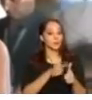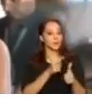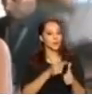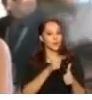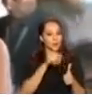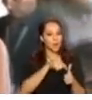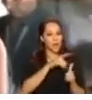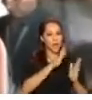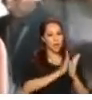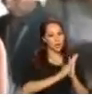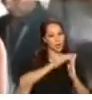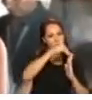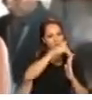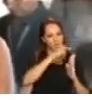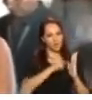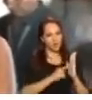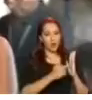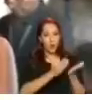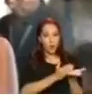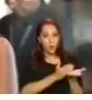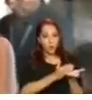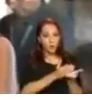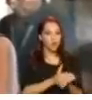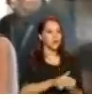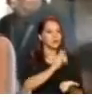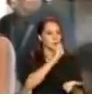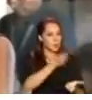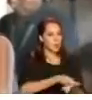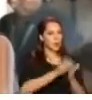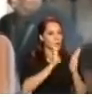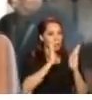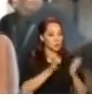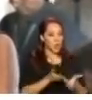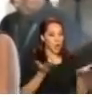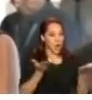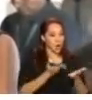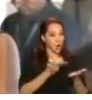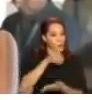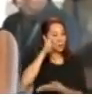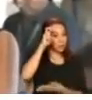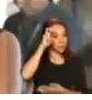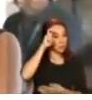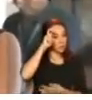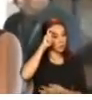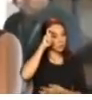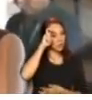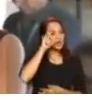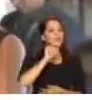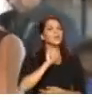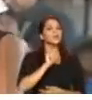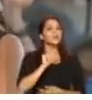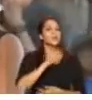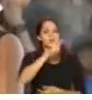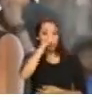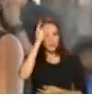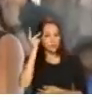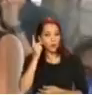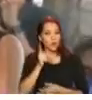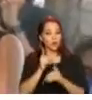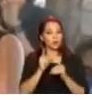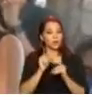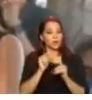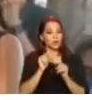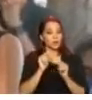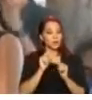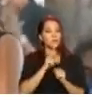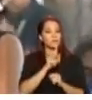ao calendário, começa a ser pago já agora na quinta-feira, e quem são exatamente essas pessoas